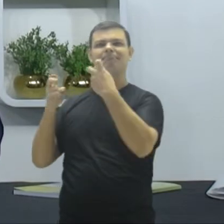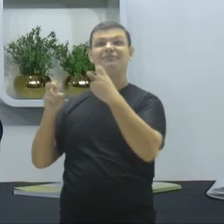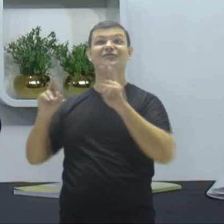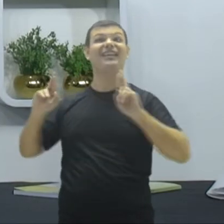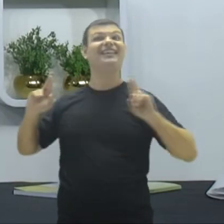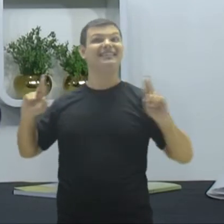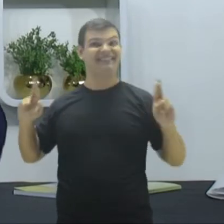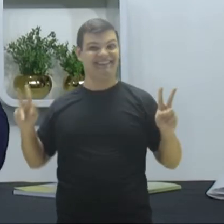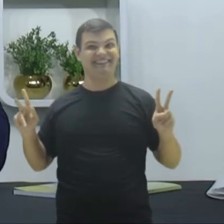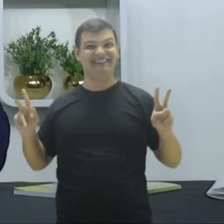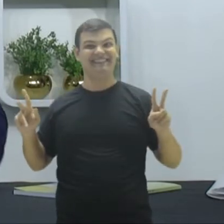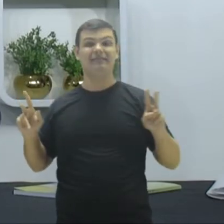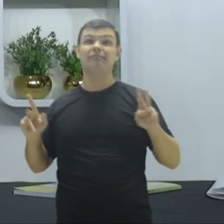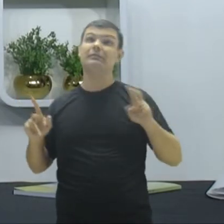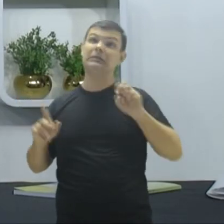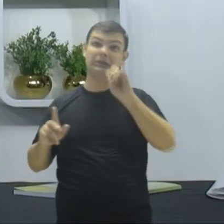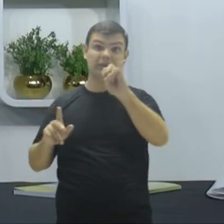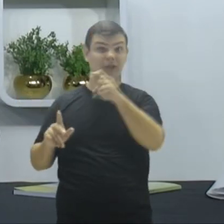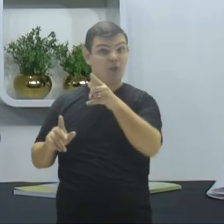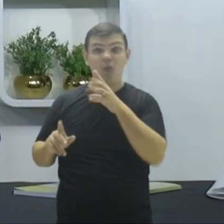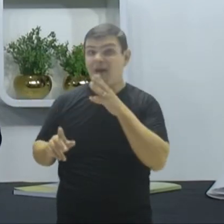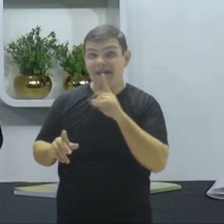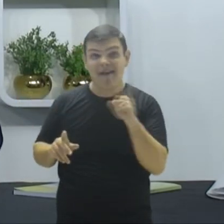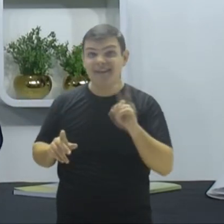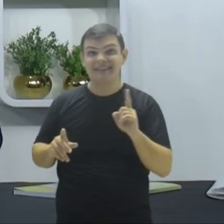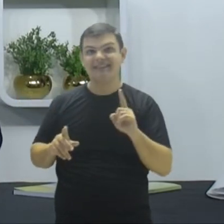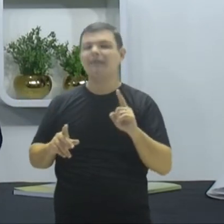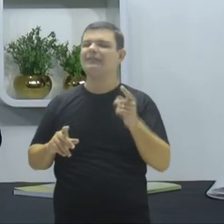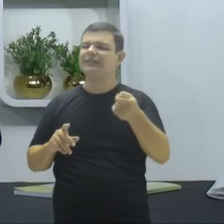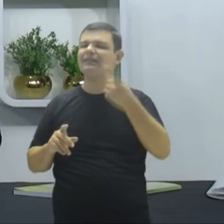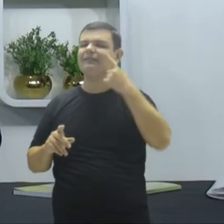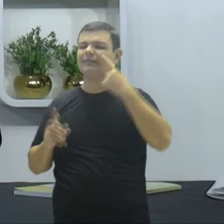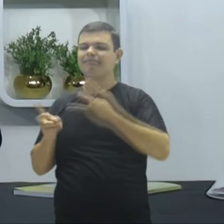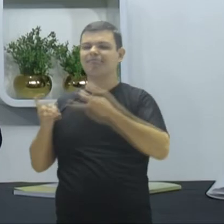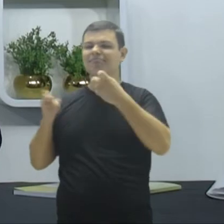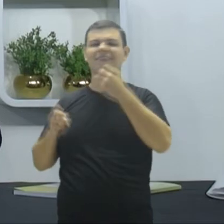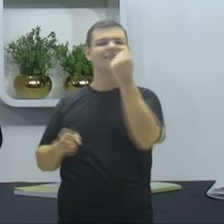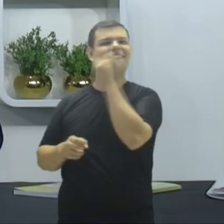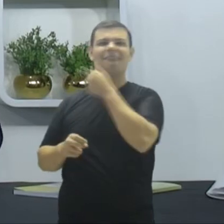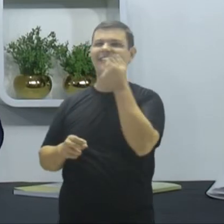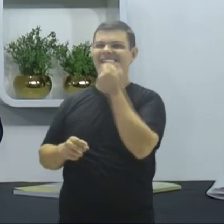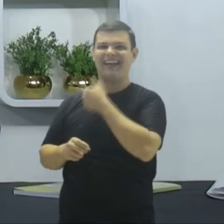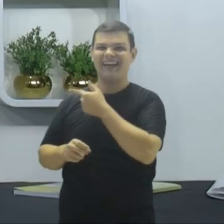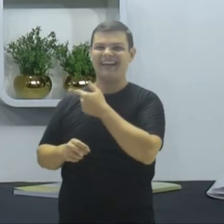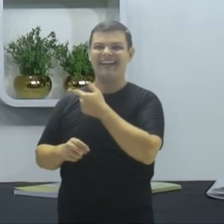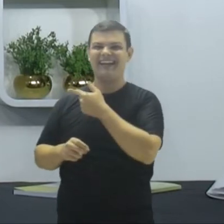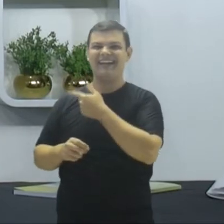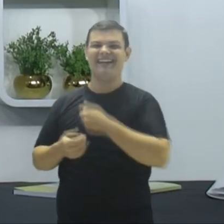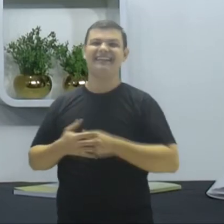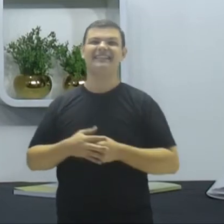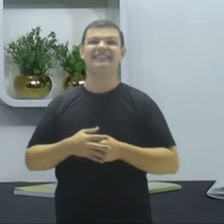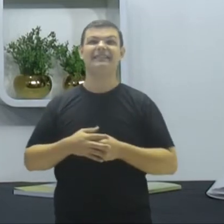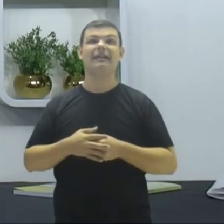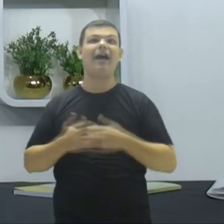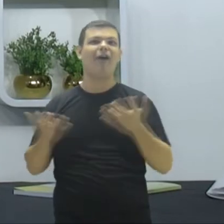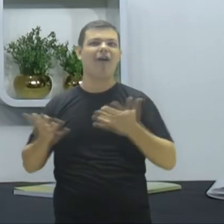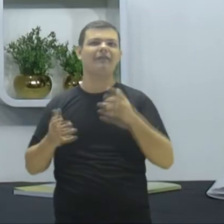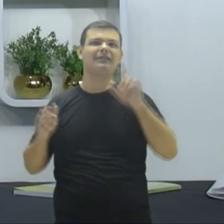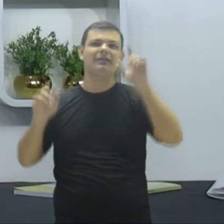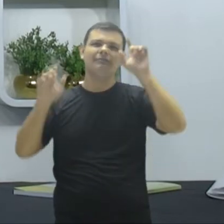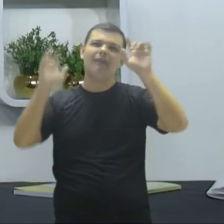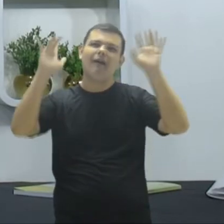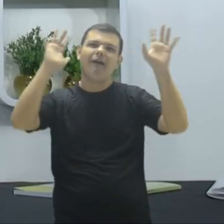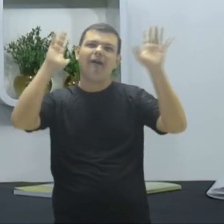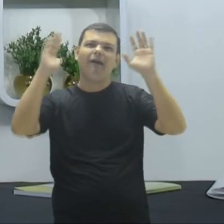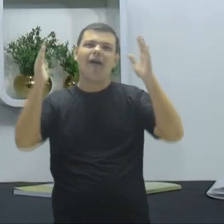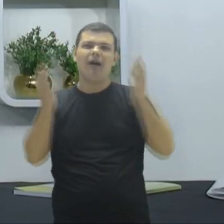não conhece, você vai aprender e você vai ver que é uma história super divertida. E eu quero que vocês imaginem agora que vocês estão com